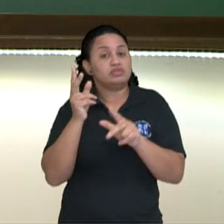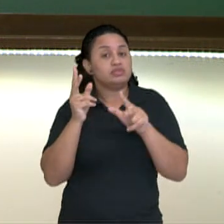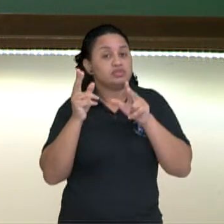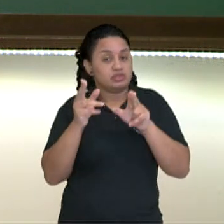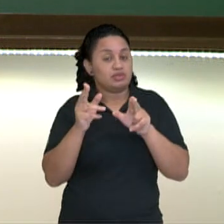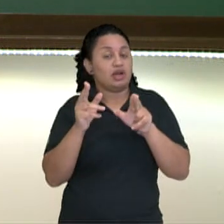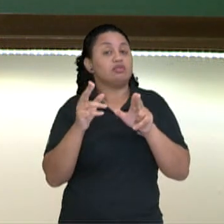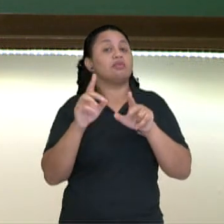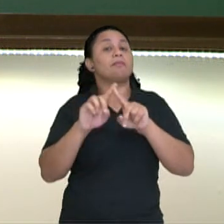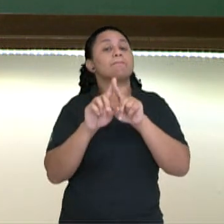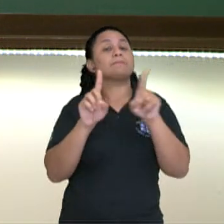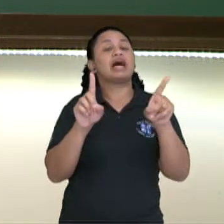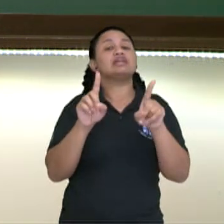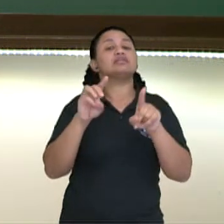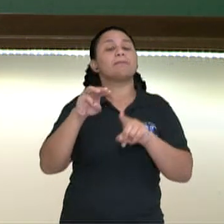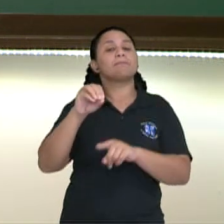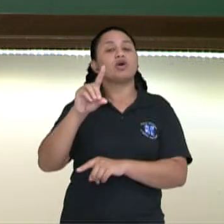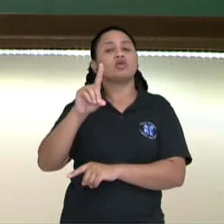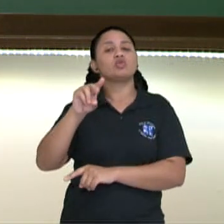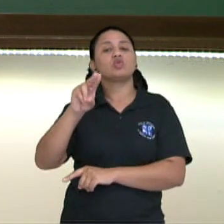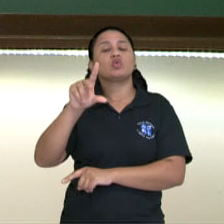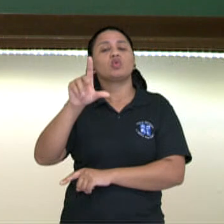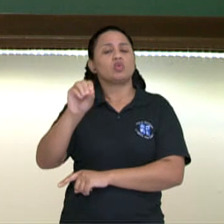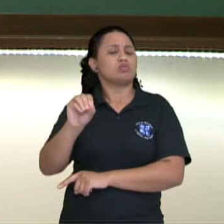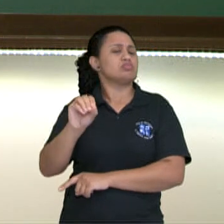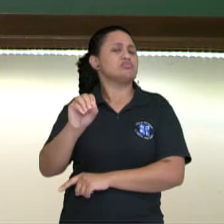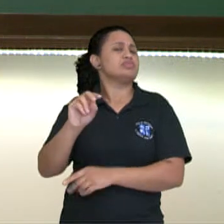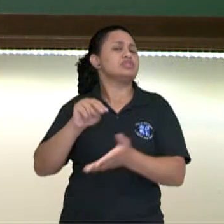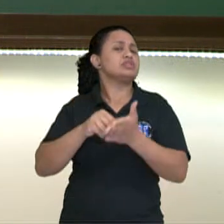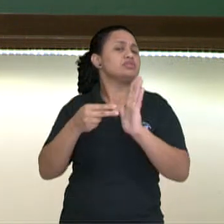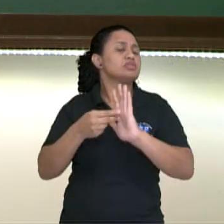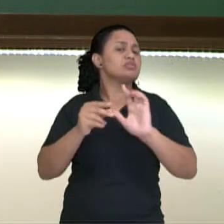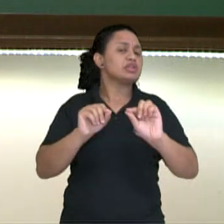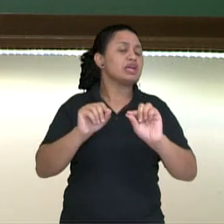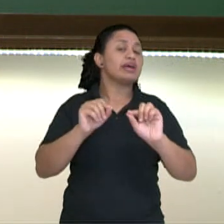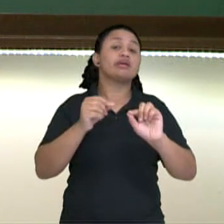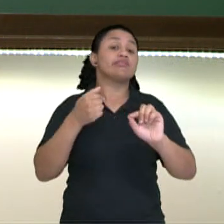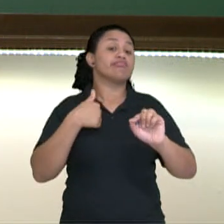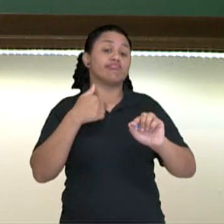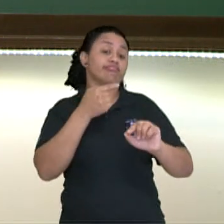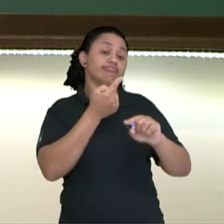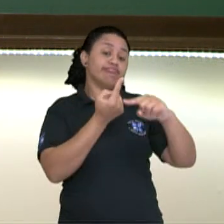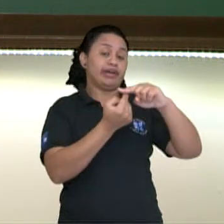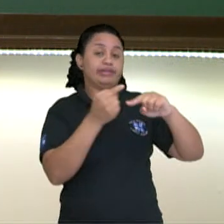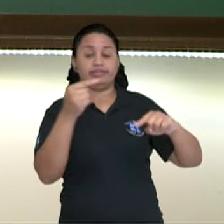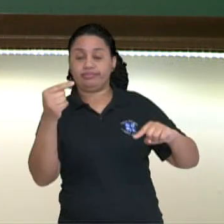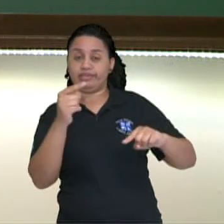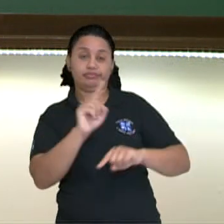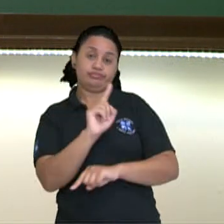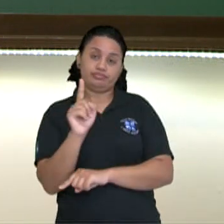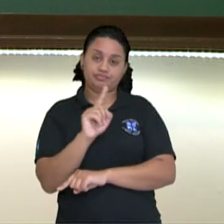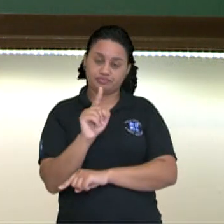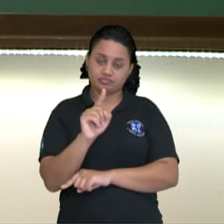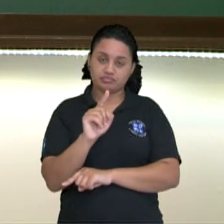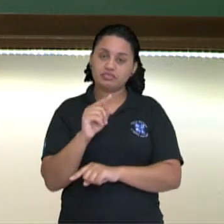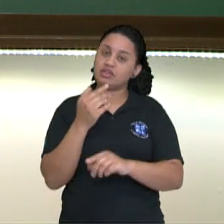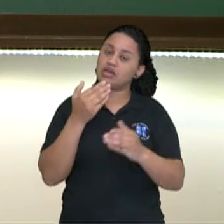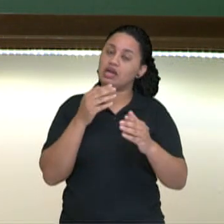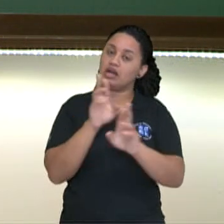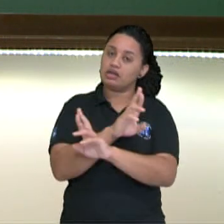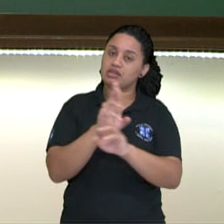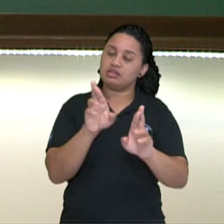em módulo. Em módulo quer dizer, desconsiderando o sinal, tá? Das relações de seno, cosseno e